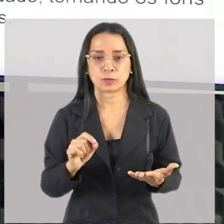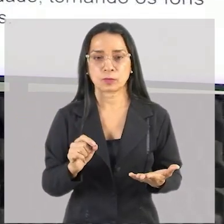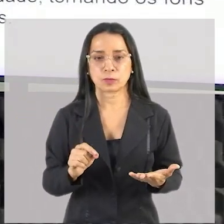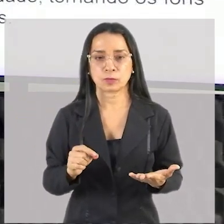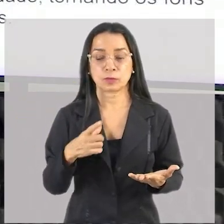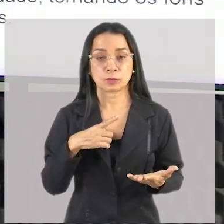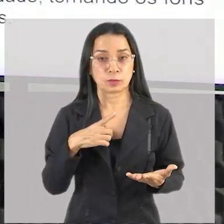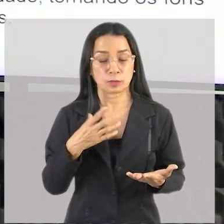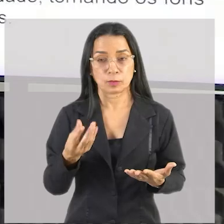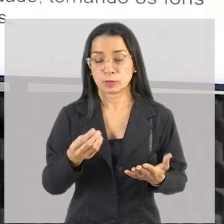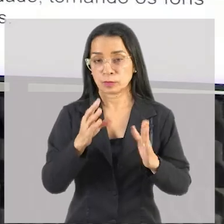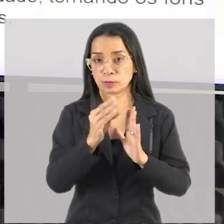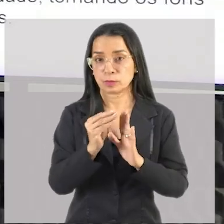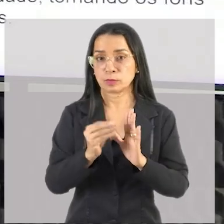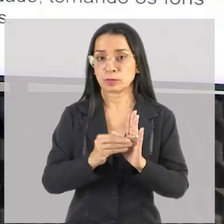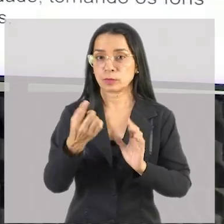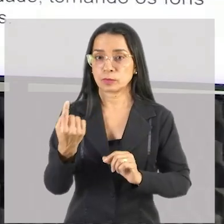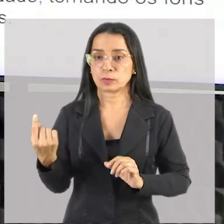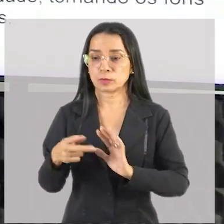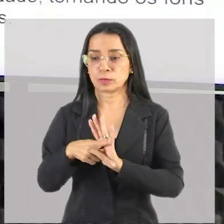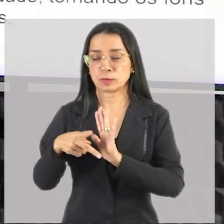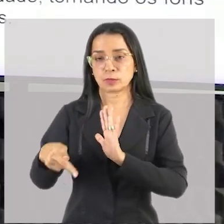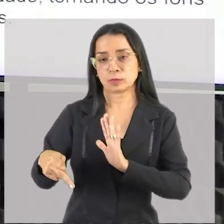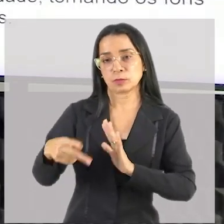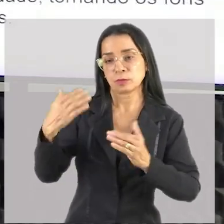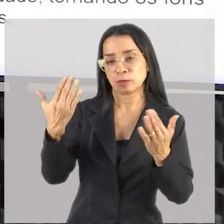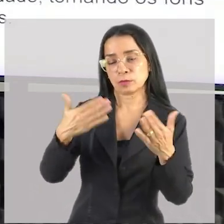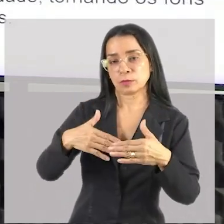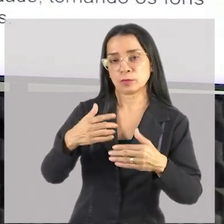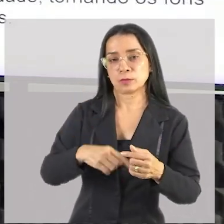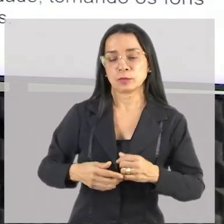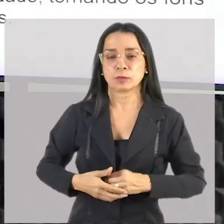Cai muito ácido carbônico, cai muito, muito.